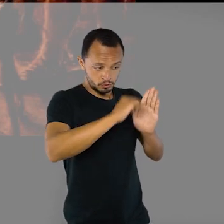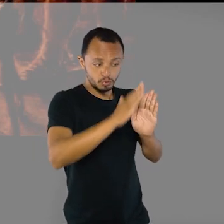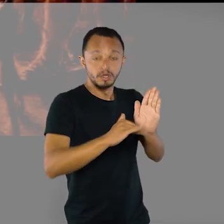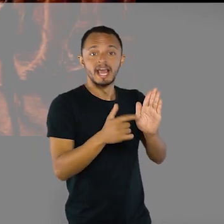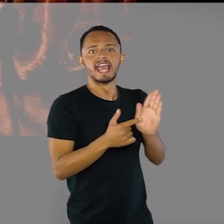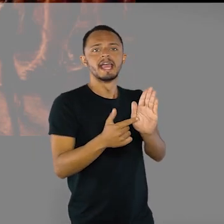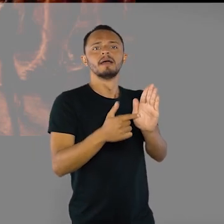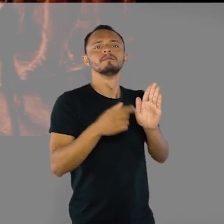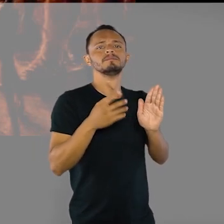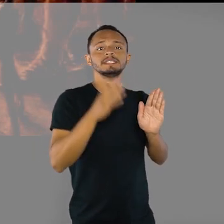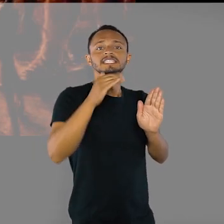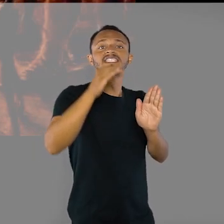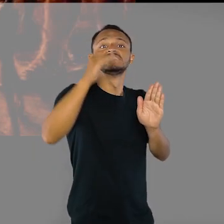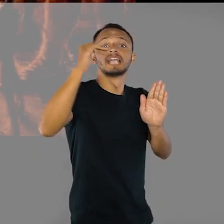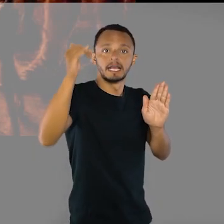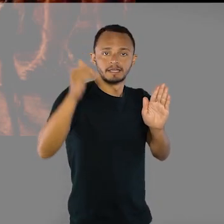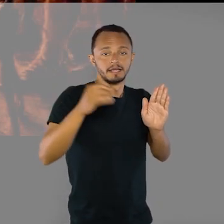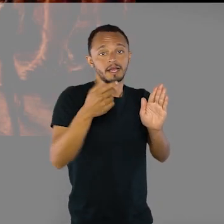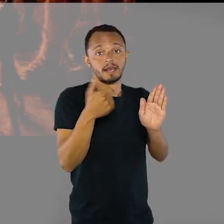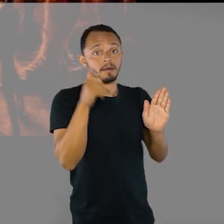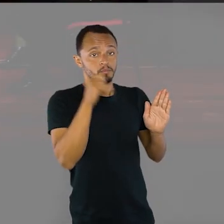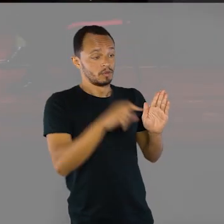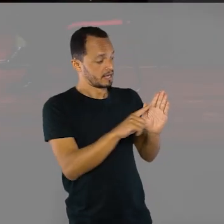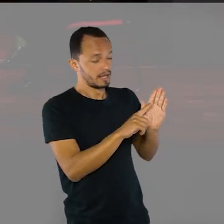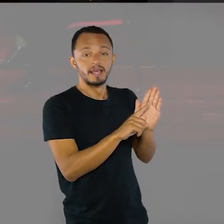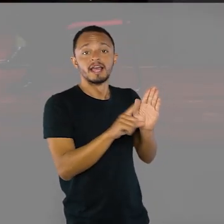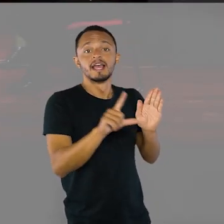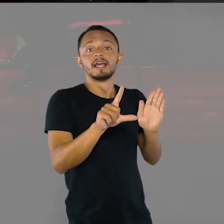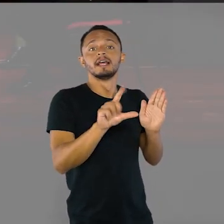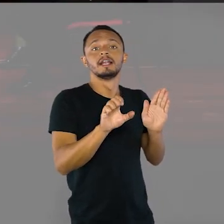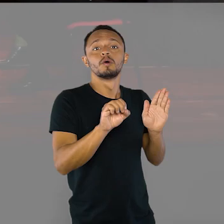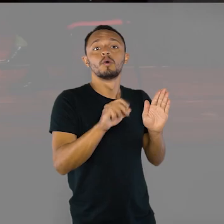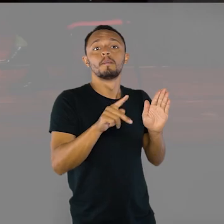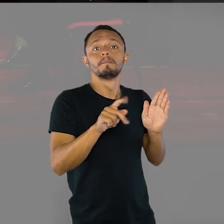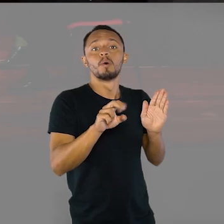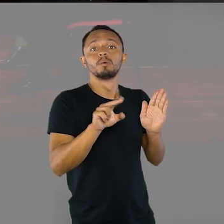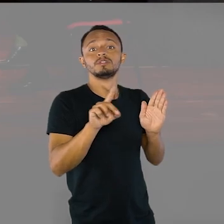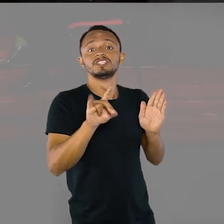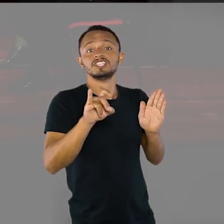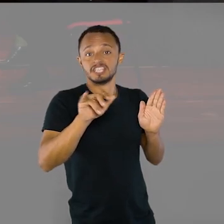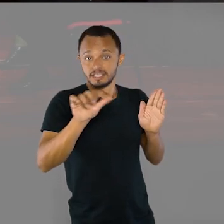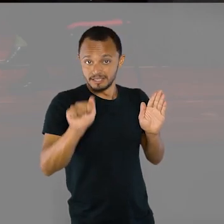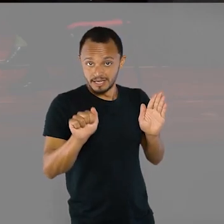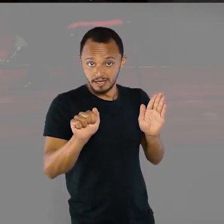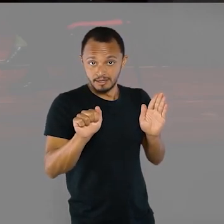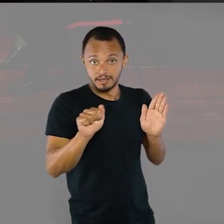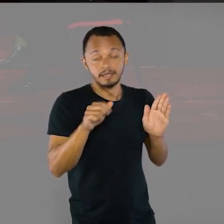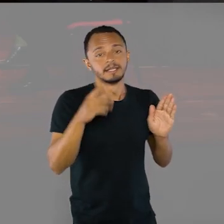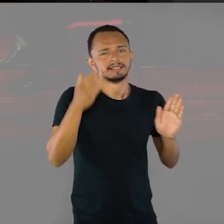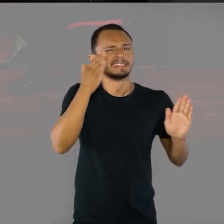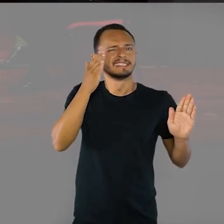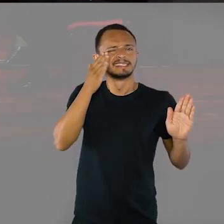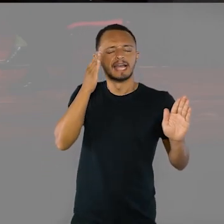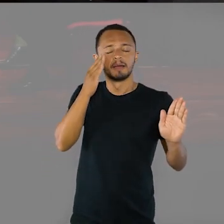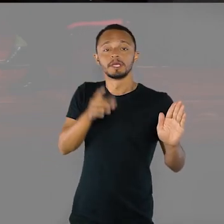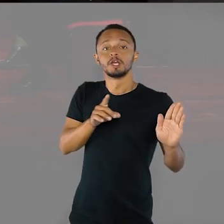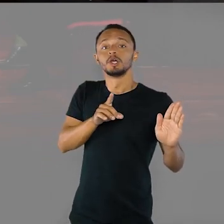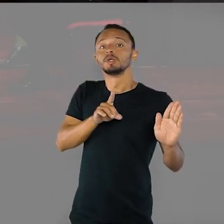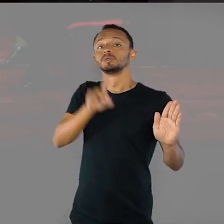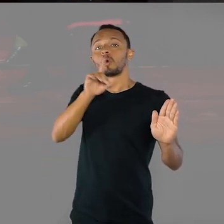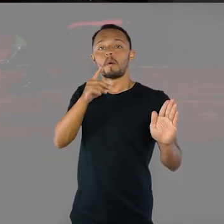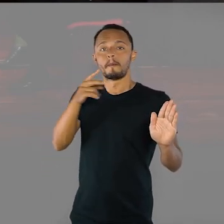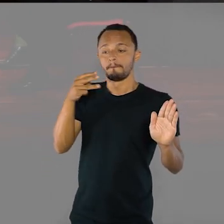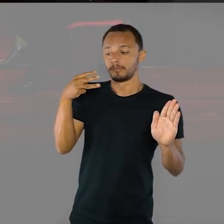grande protagonismo à Leopoldina, né? Então, nós sabemos que naquela viagem que Dom Pedro empreende para São